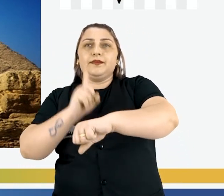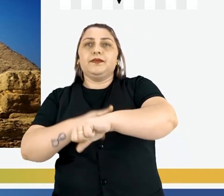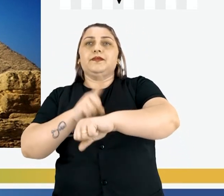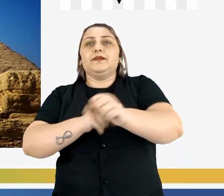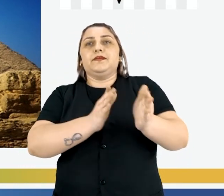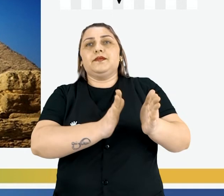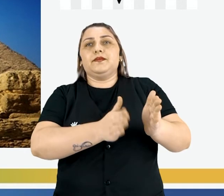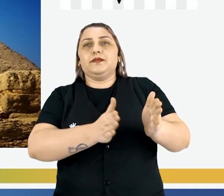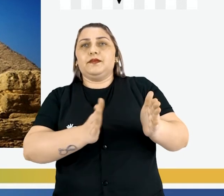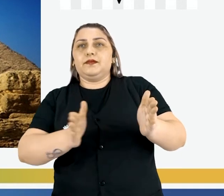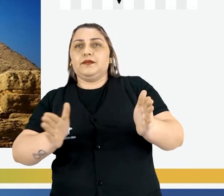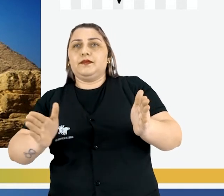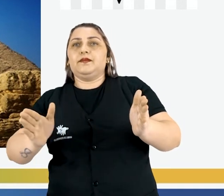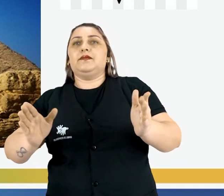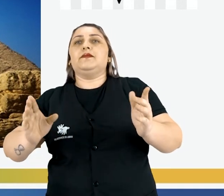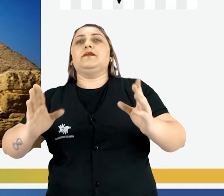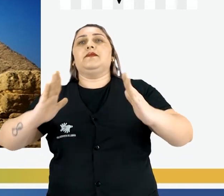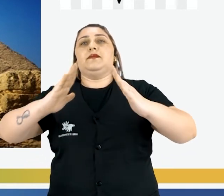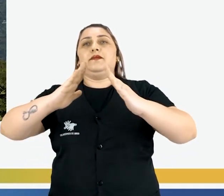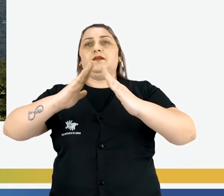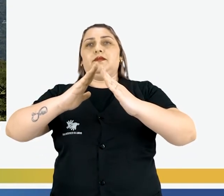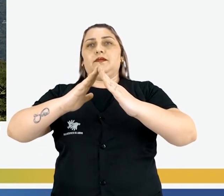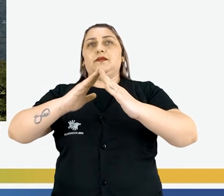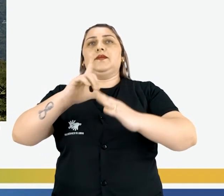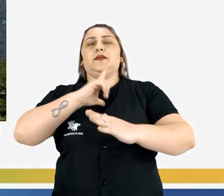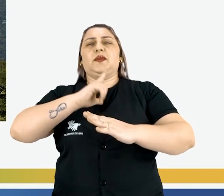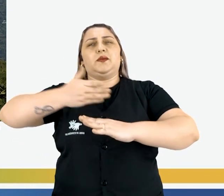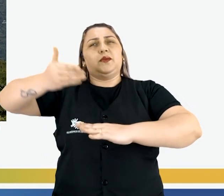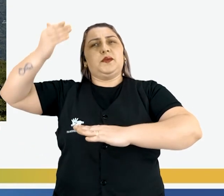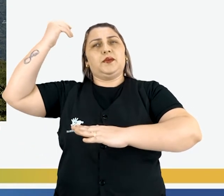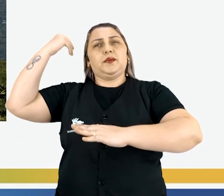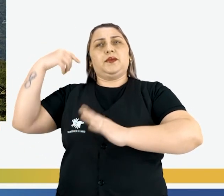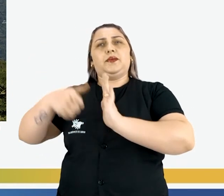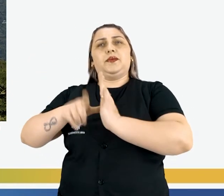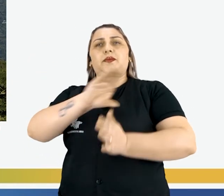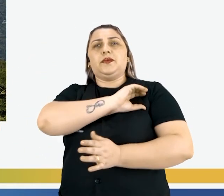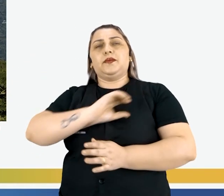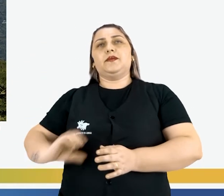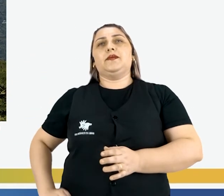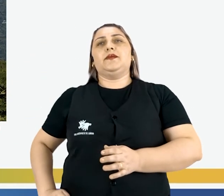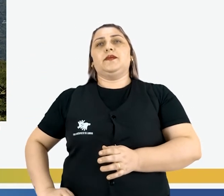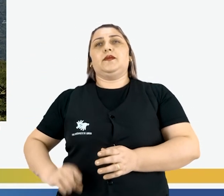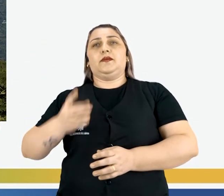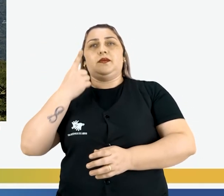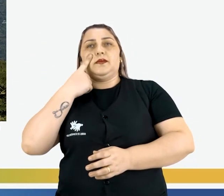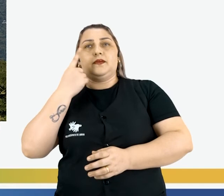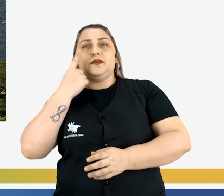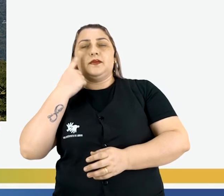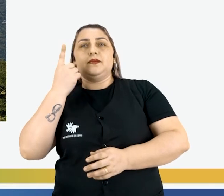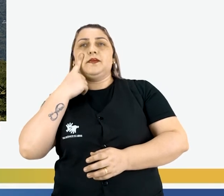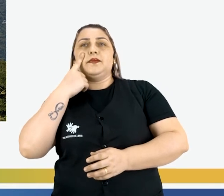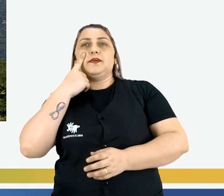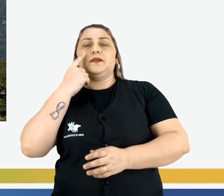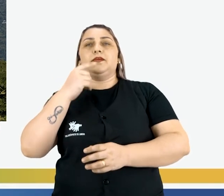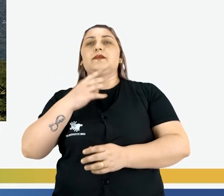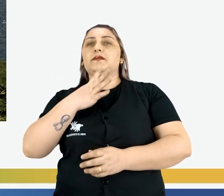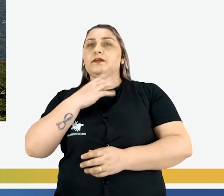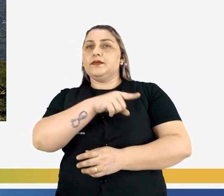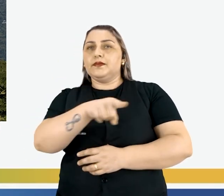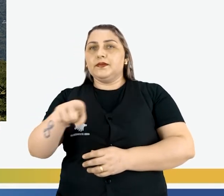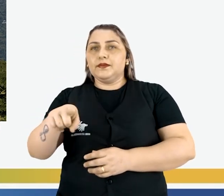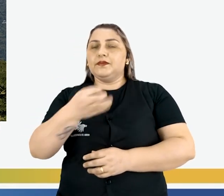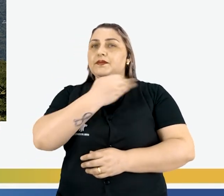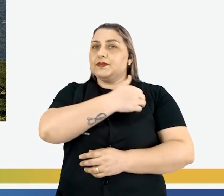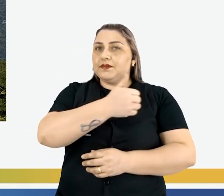esses monumentos aí existem há muito tempo antes de Cristo. Olha só, vocês conhecem esse monumento?